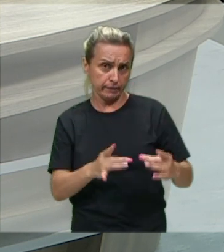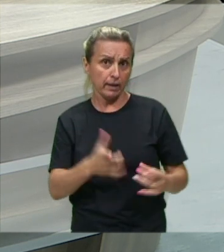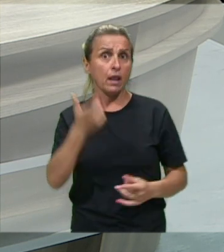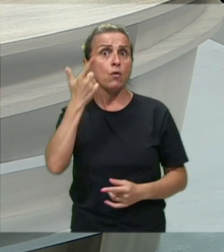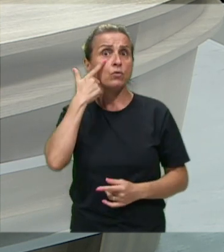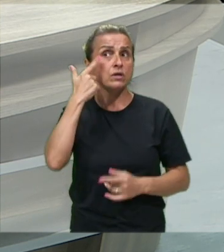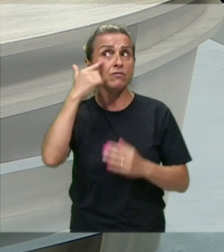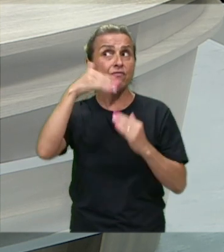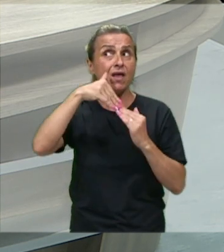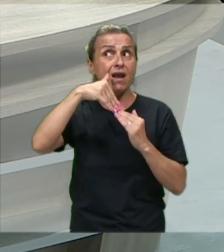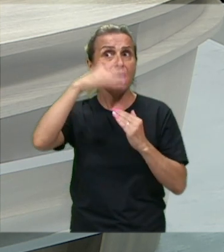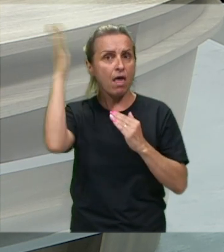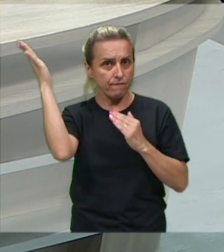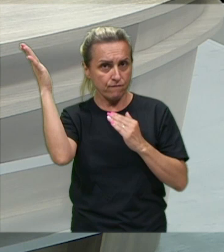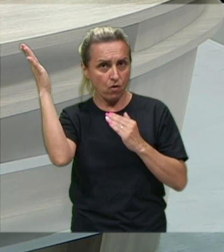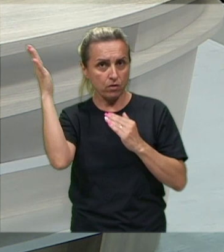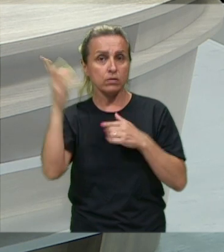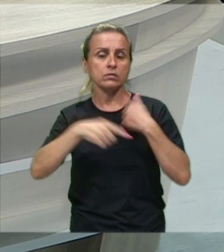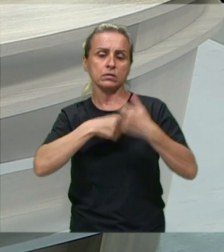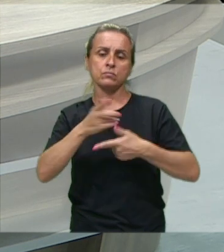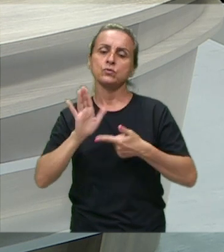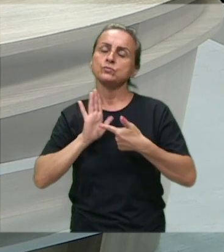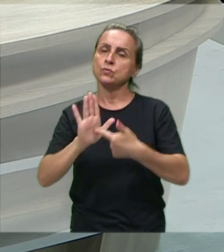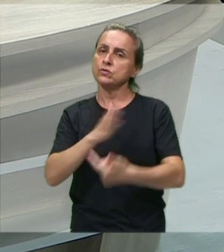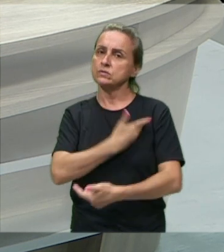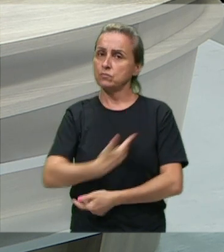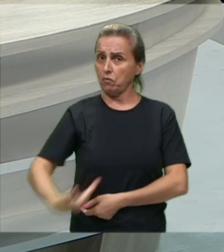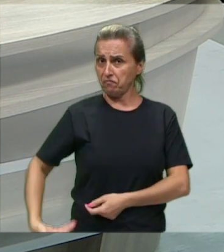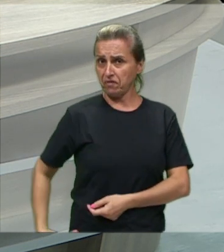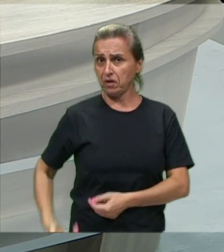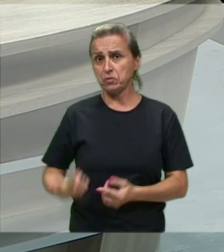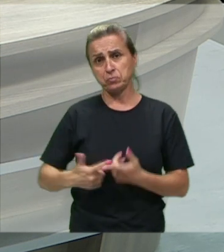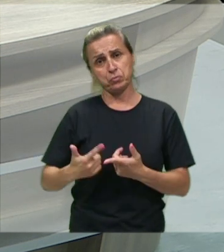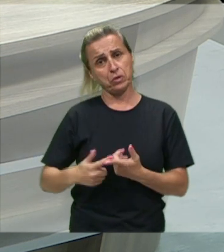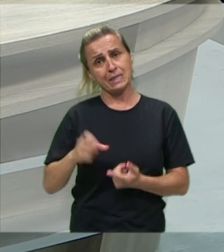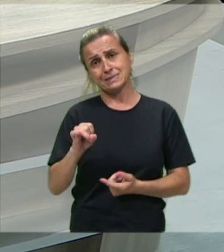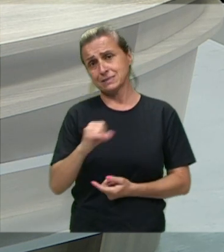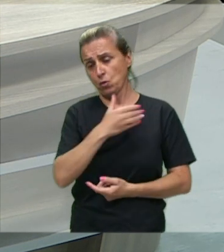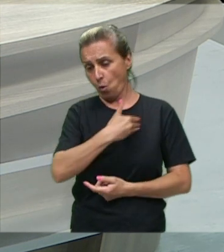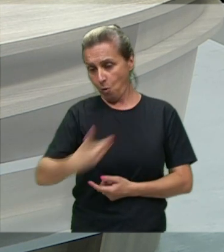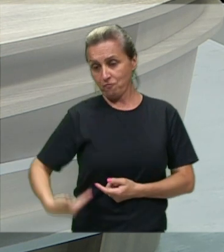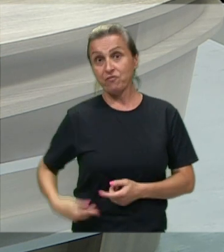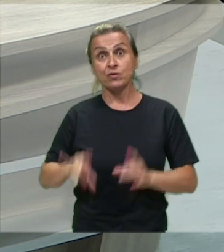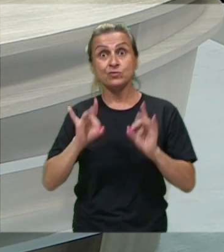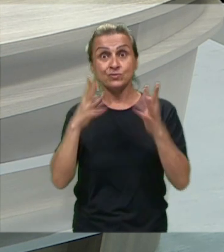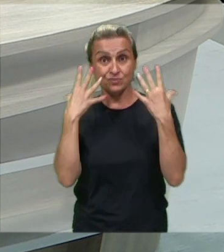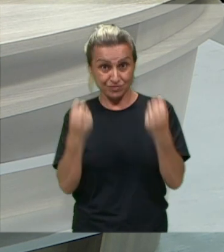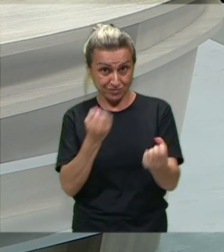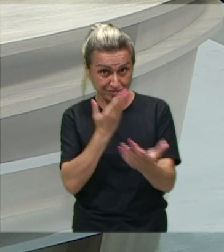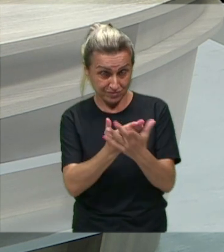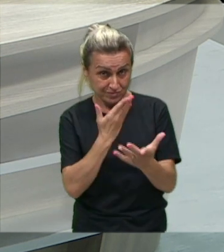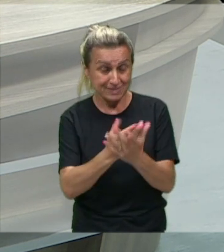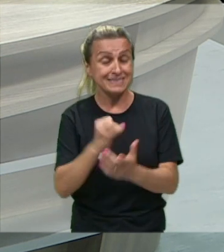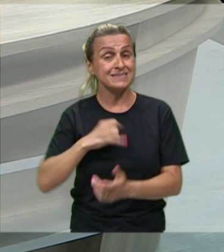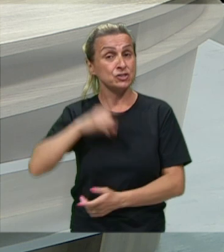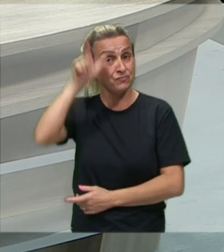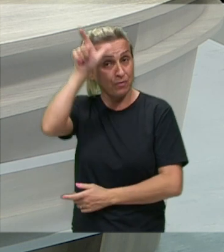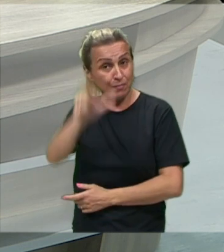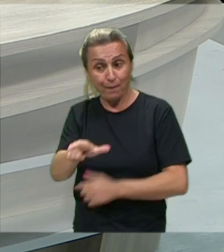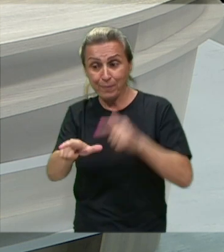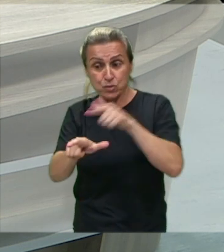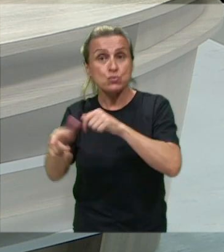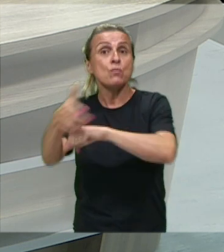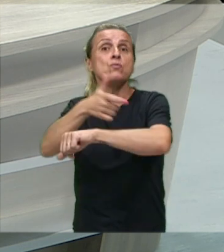e se mostra para o governo, porque o governo só vai aceitar esse estudo tendo alguém de uma área específica, como técnica